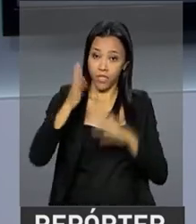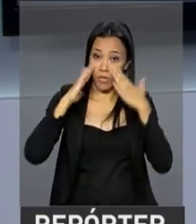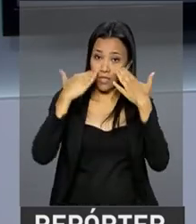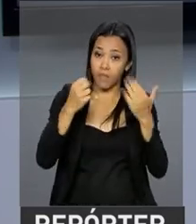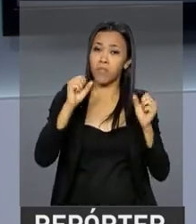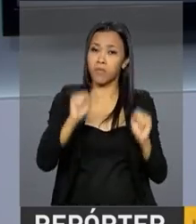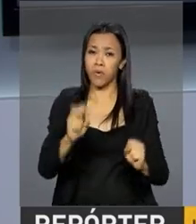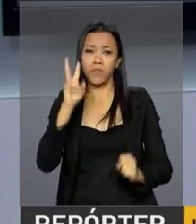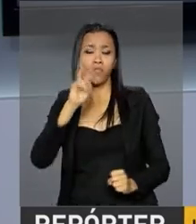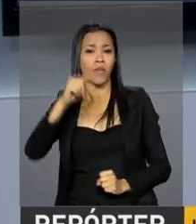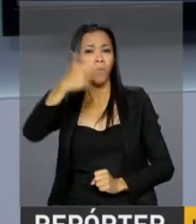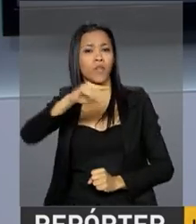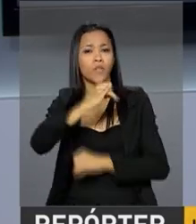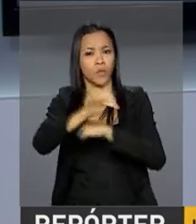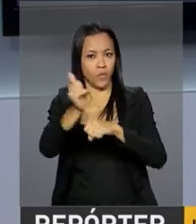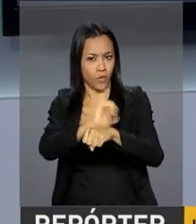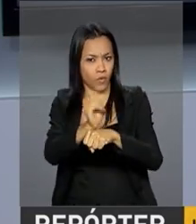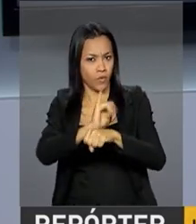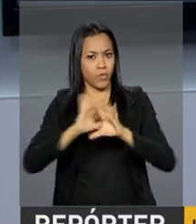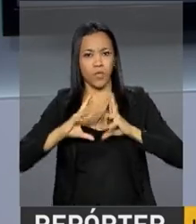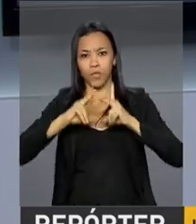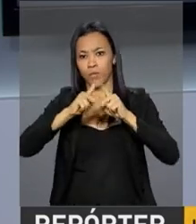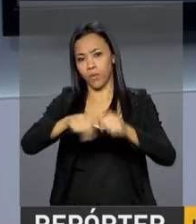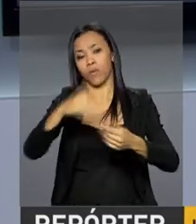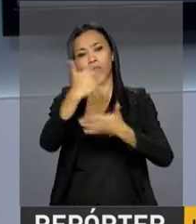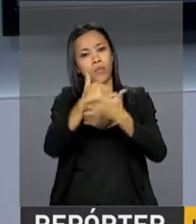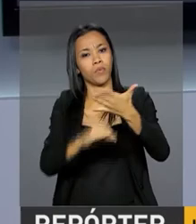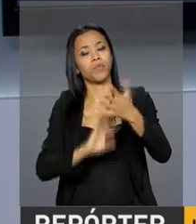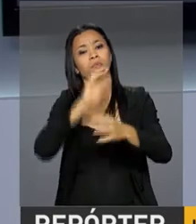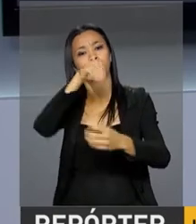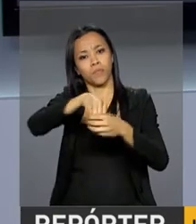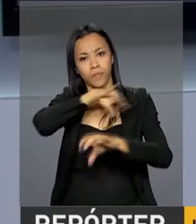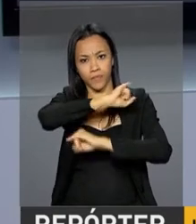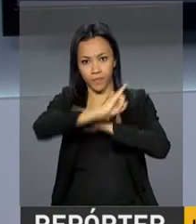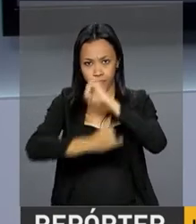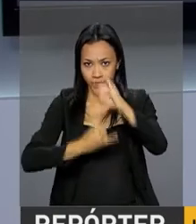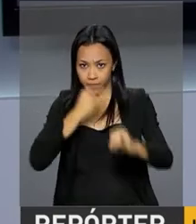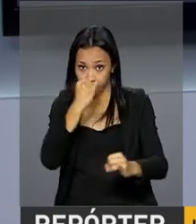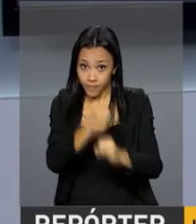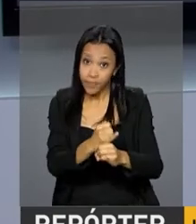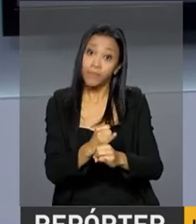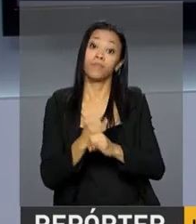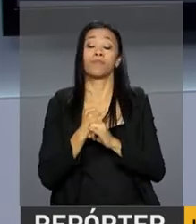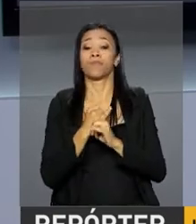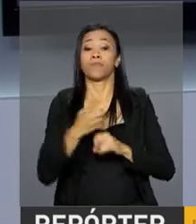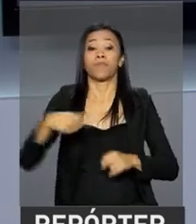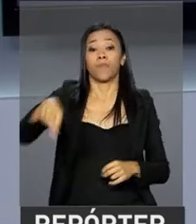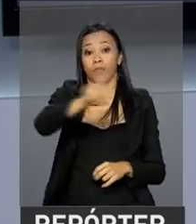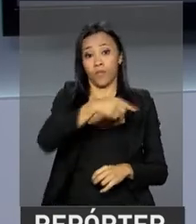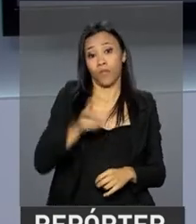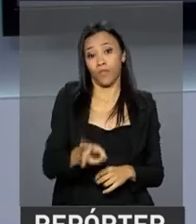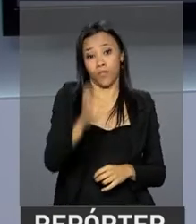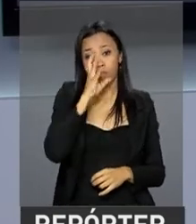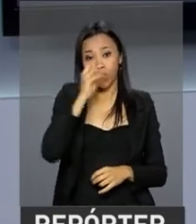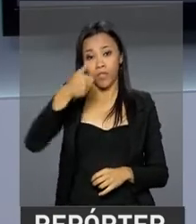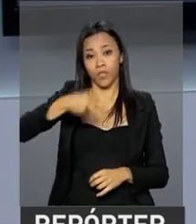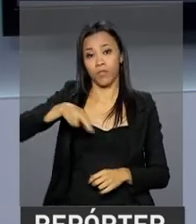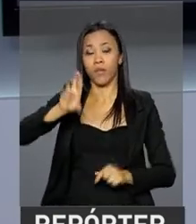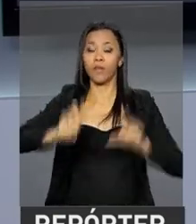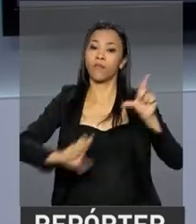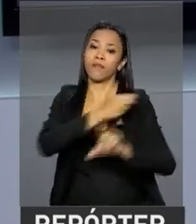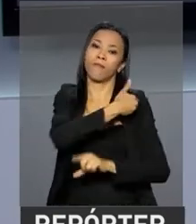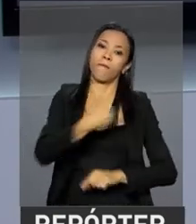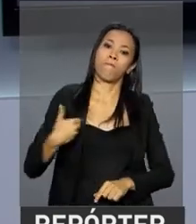pode rever as reportagens no YouTube e toda a programação também está disponível na nossa página na internet. Continue